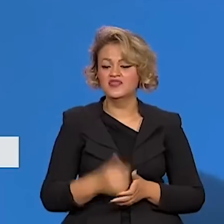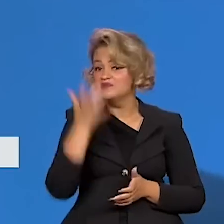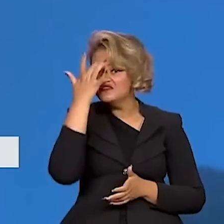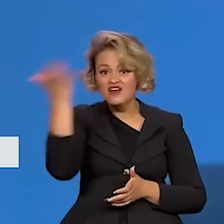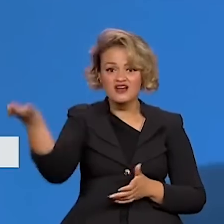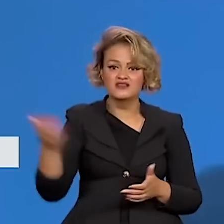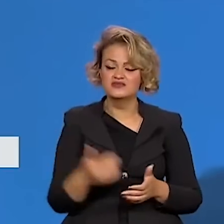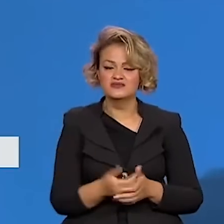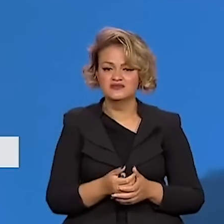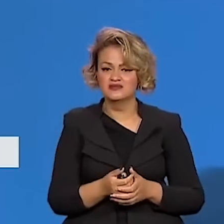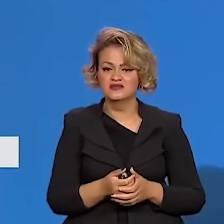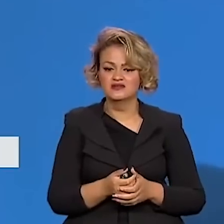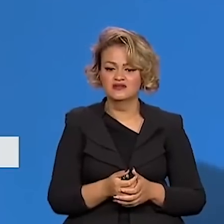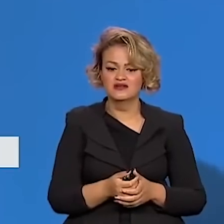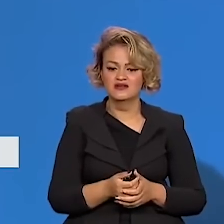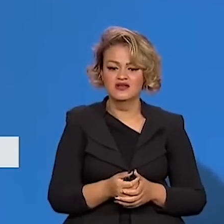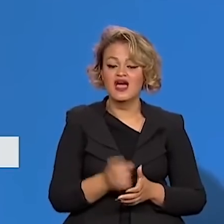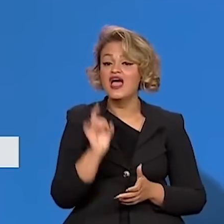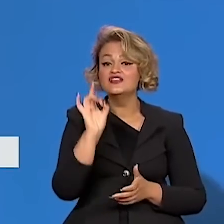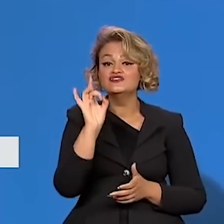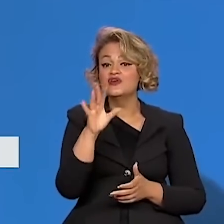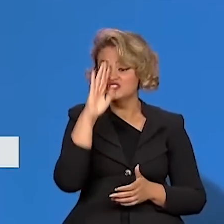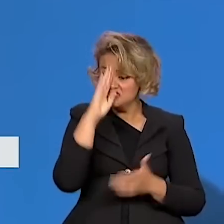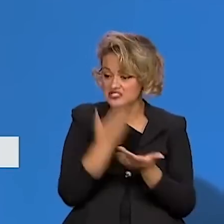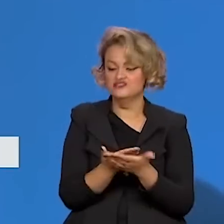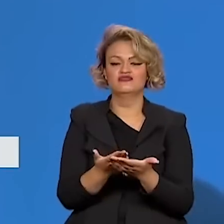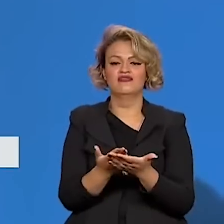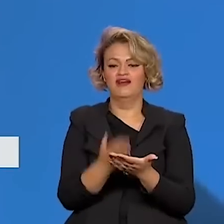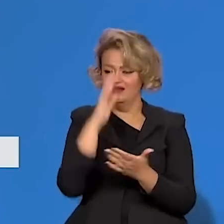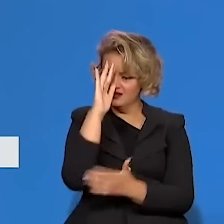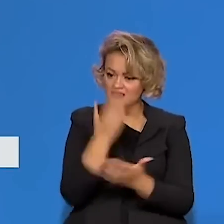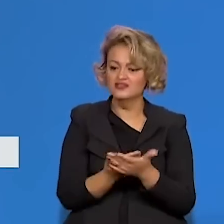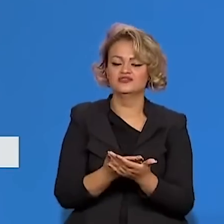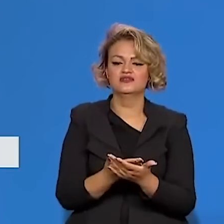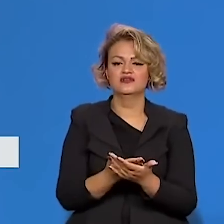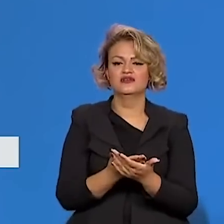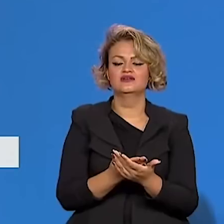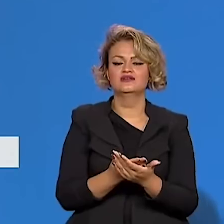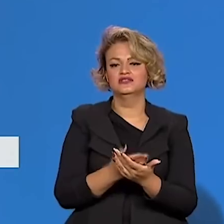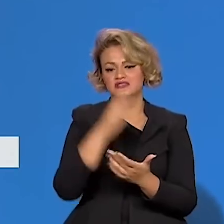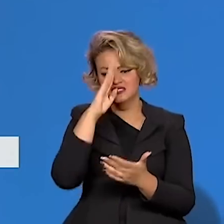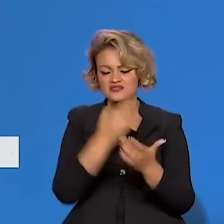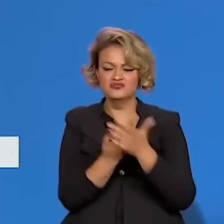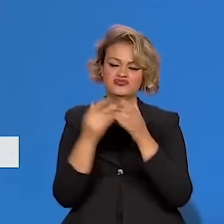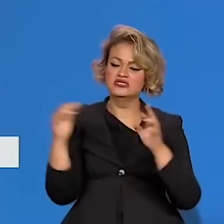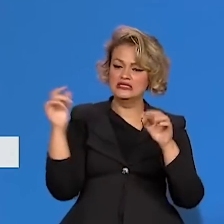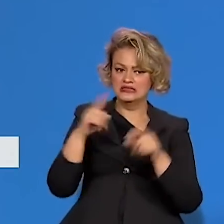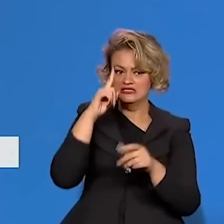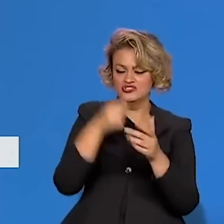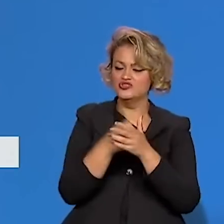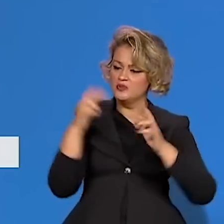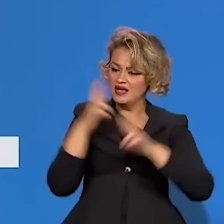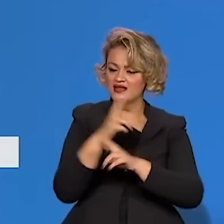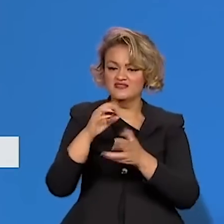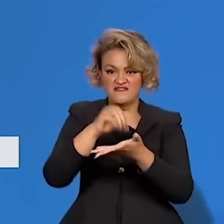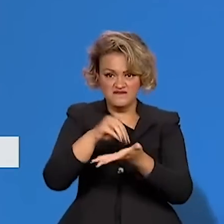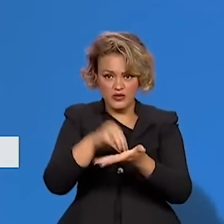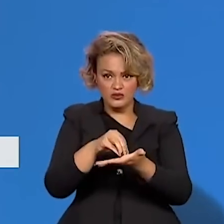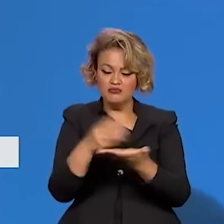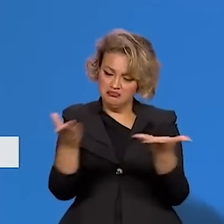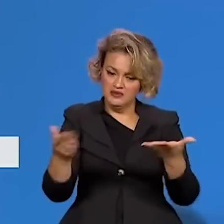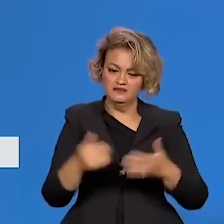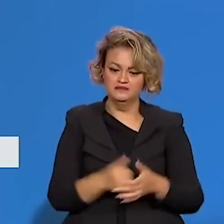é muito mais simples para a gente acreditar é apenas a gente estabelecer essa relação que falta